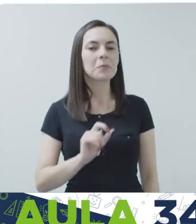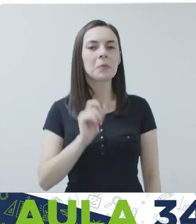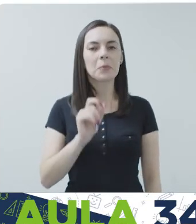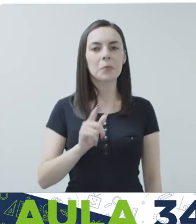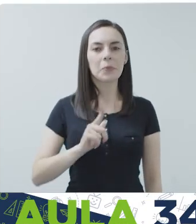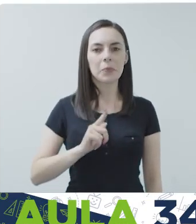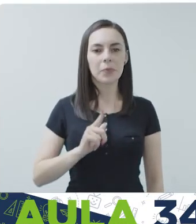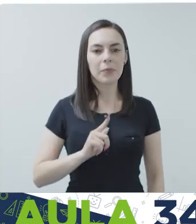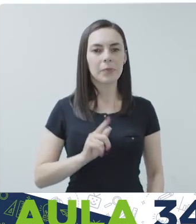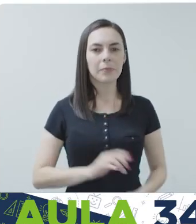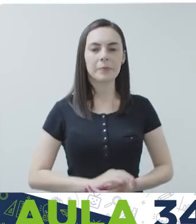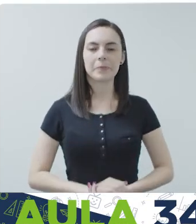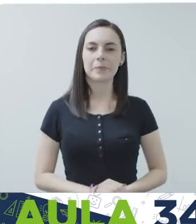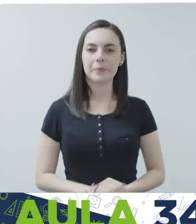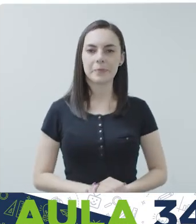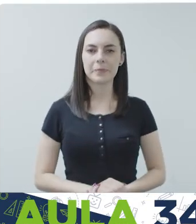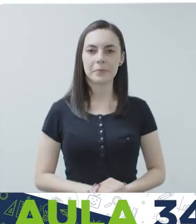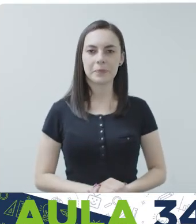Na cartinha verde?